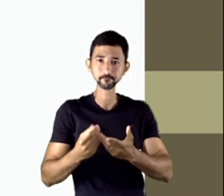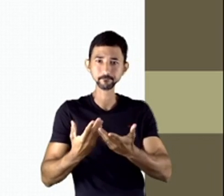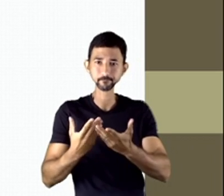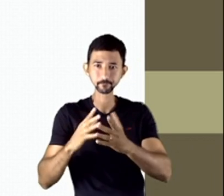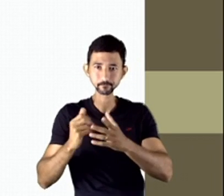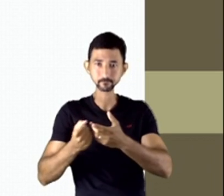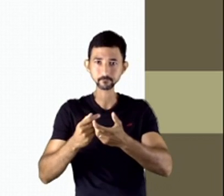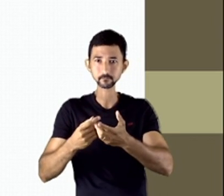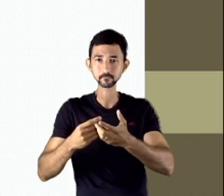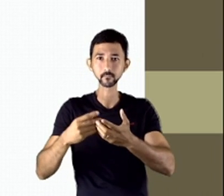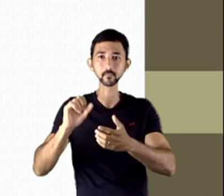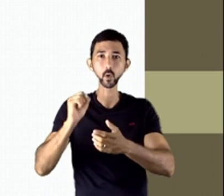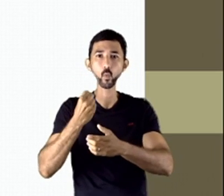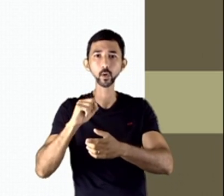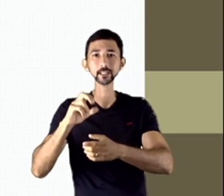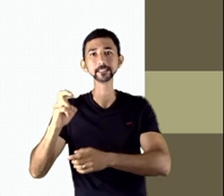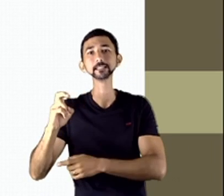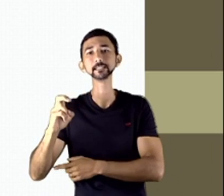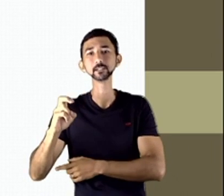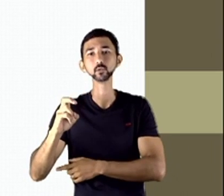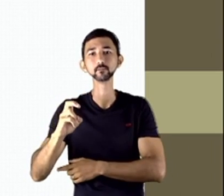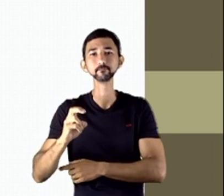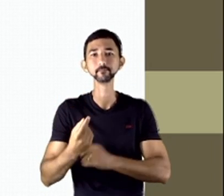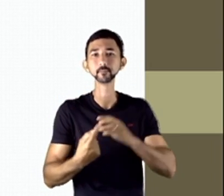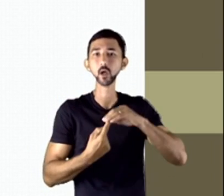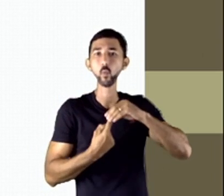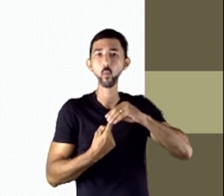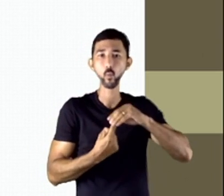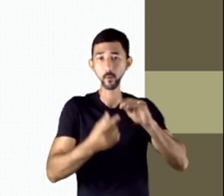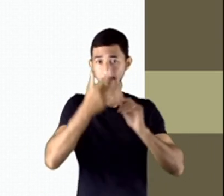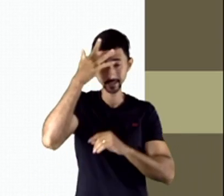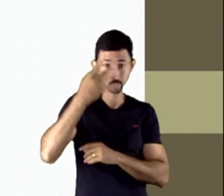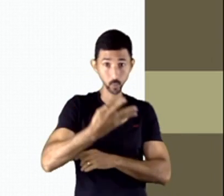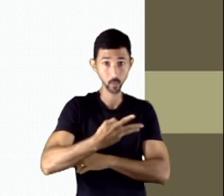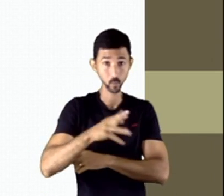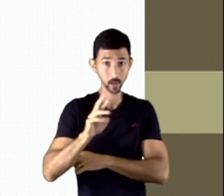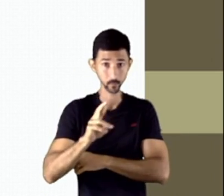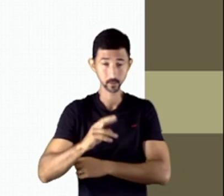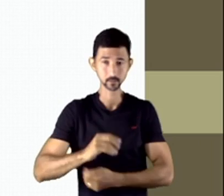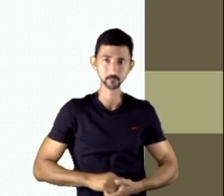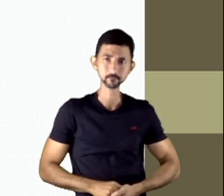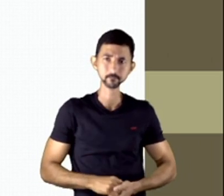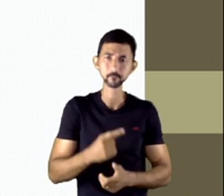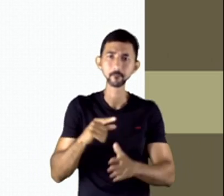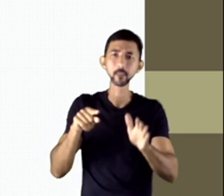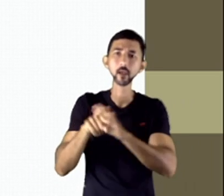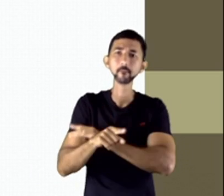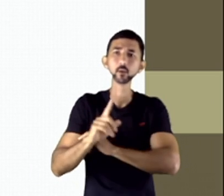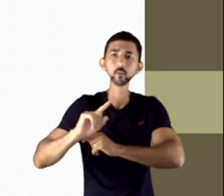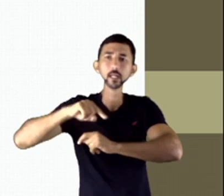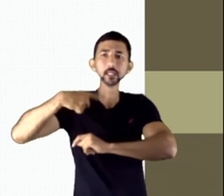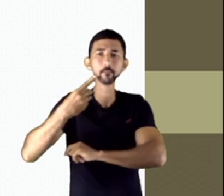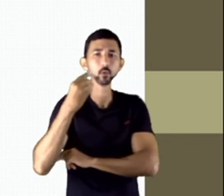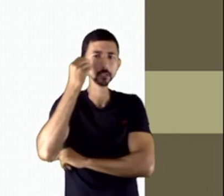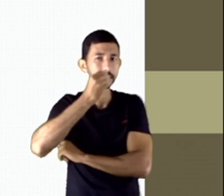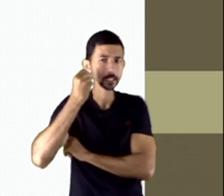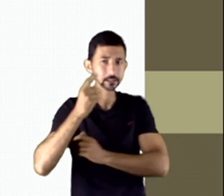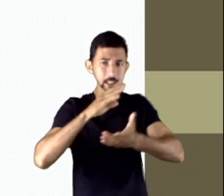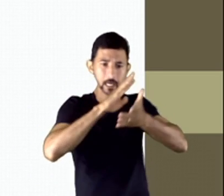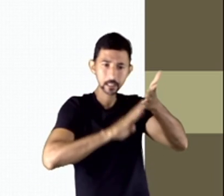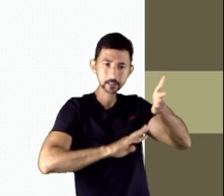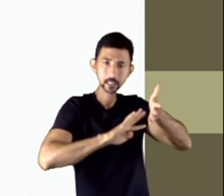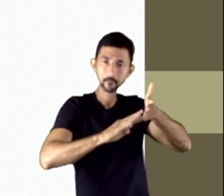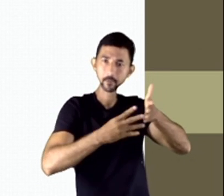arrecadou 85, sendo que o preço unitário é 4. R$ 4. A pergunta é, ó, após analisar a tabela,